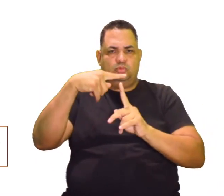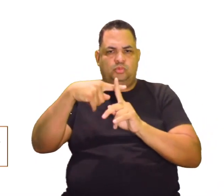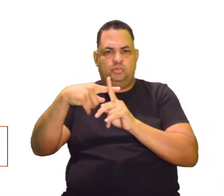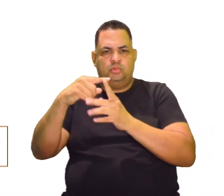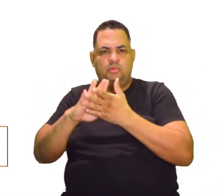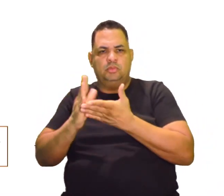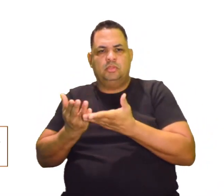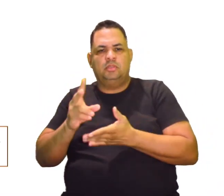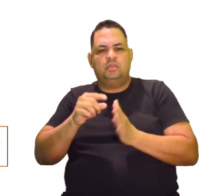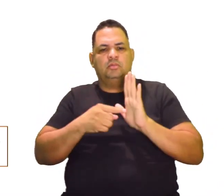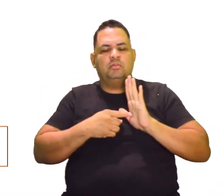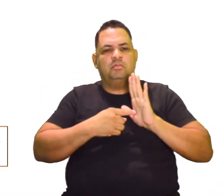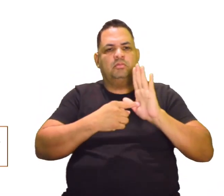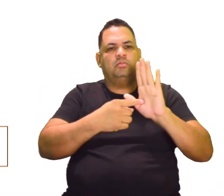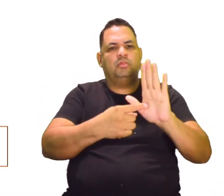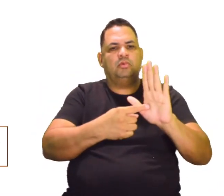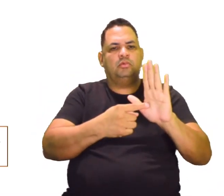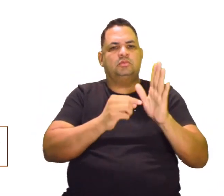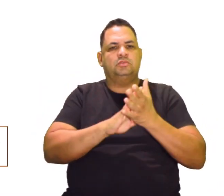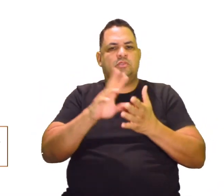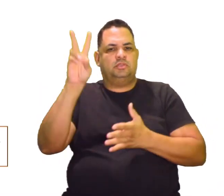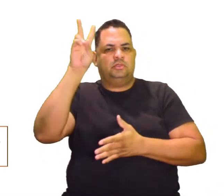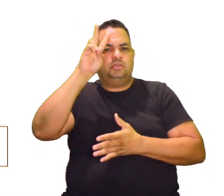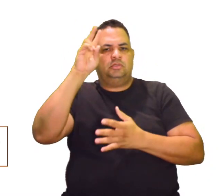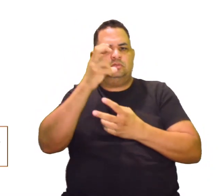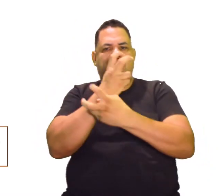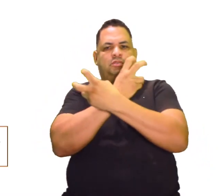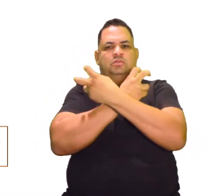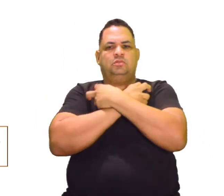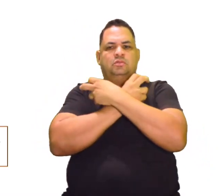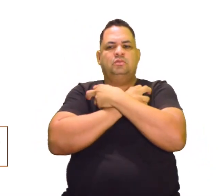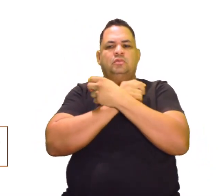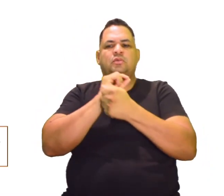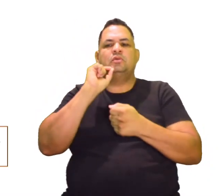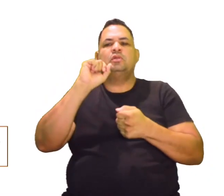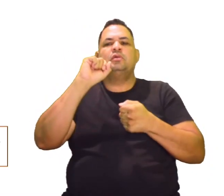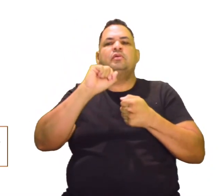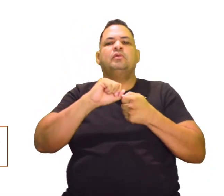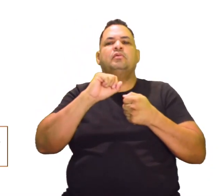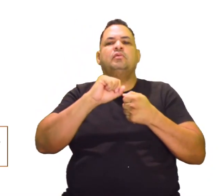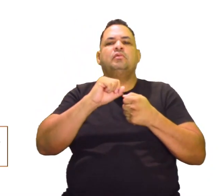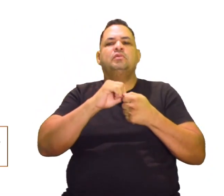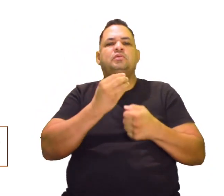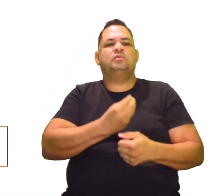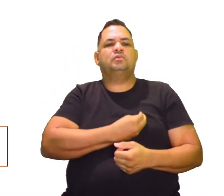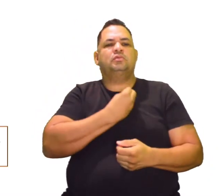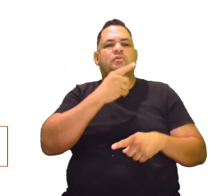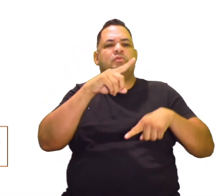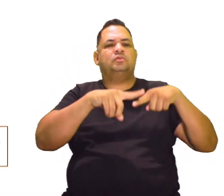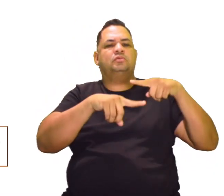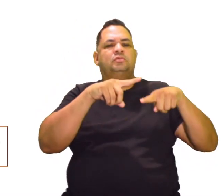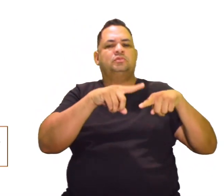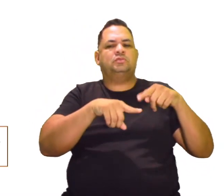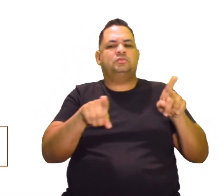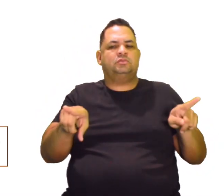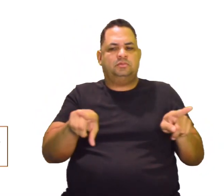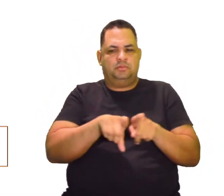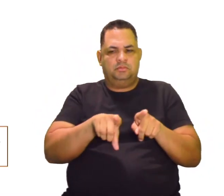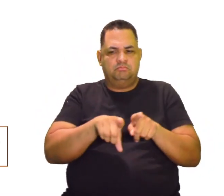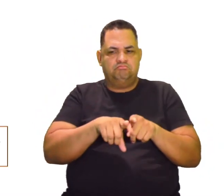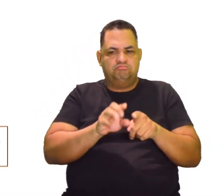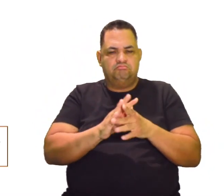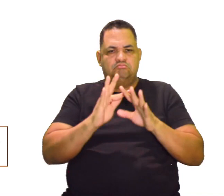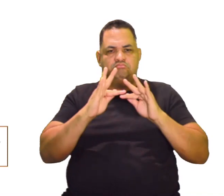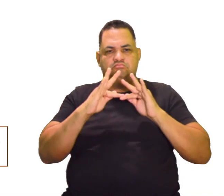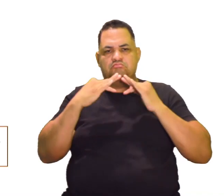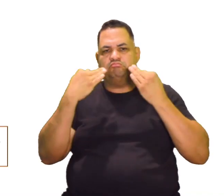dos faraós, né, e seus feitos à vida, e seus objetos e sua família. Então, nós podemos